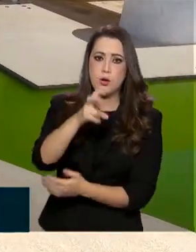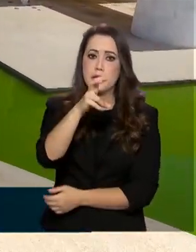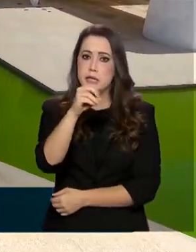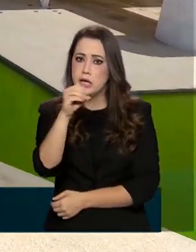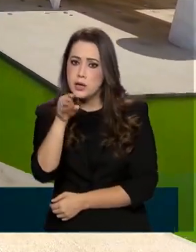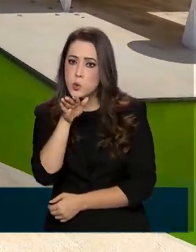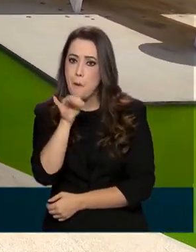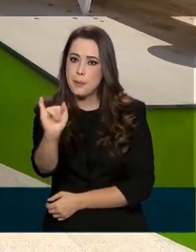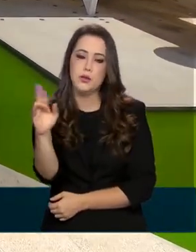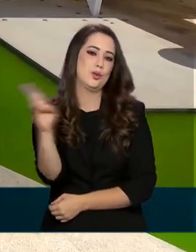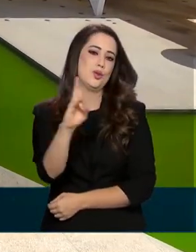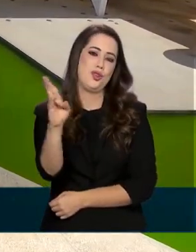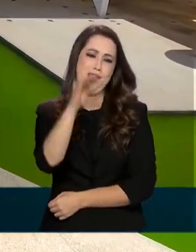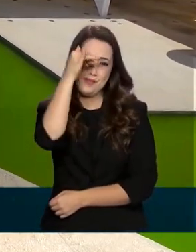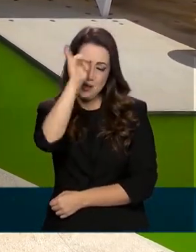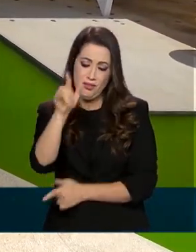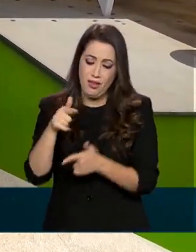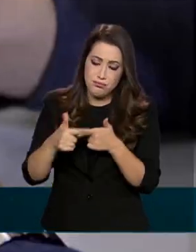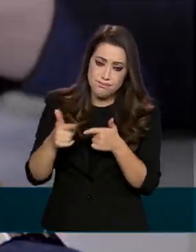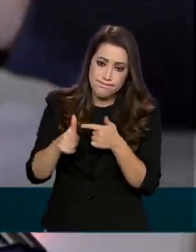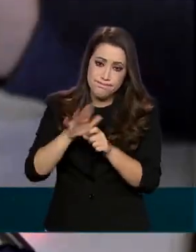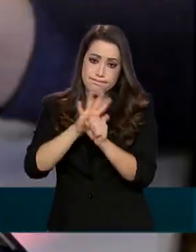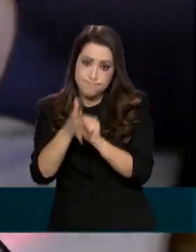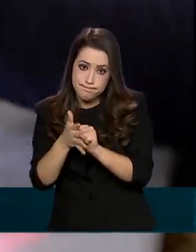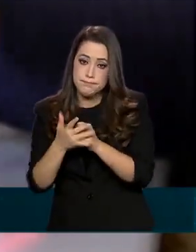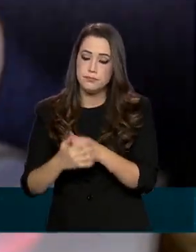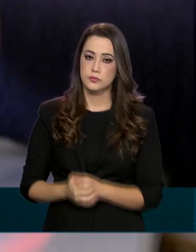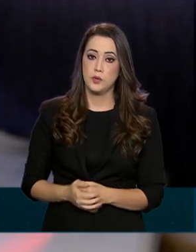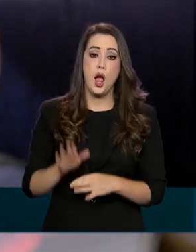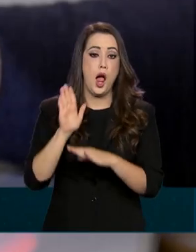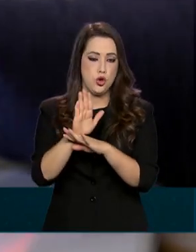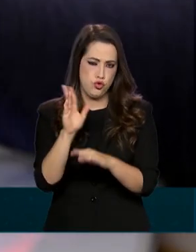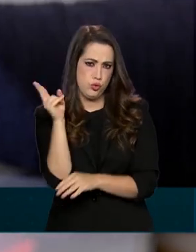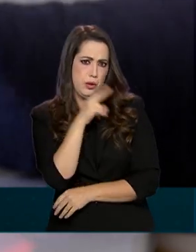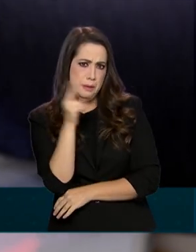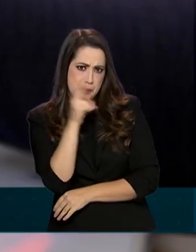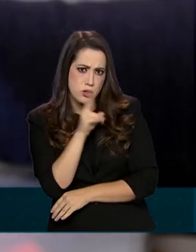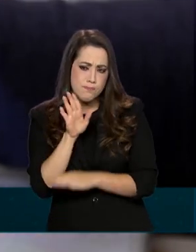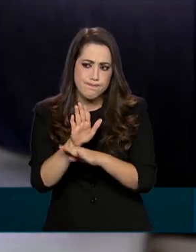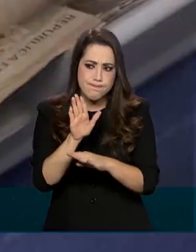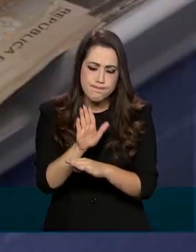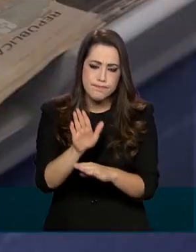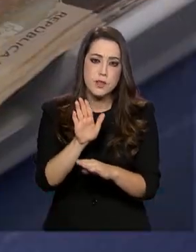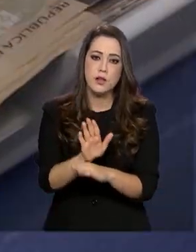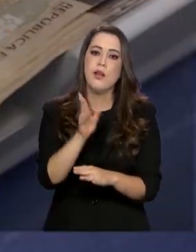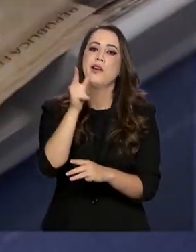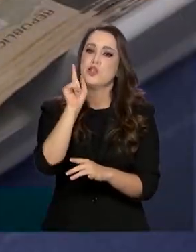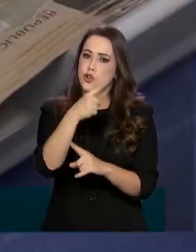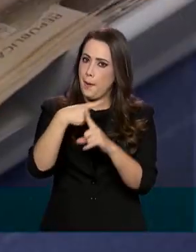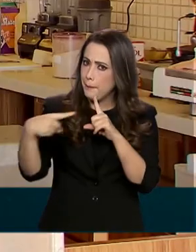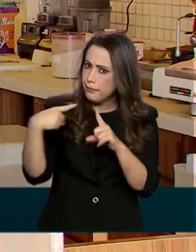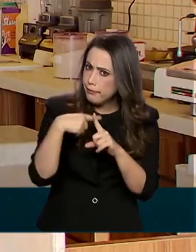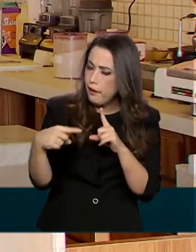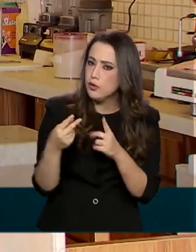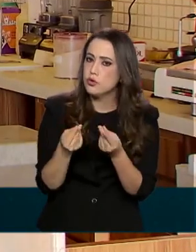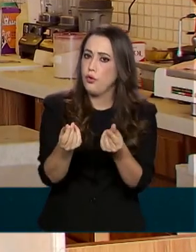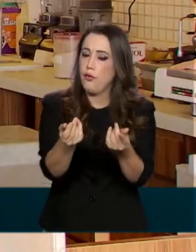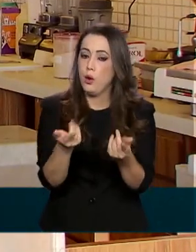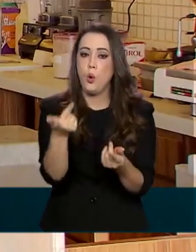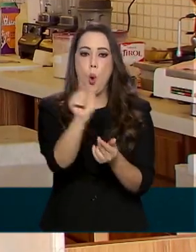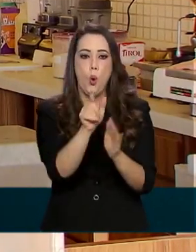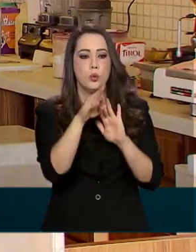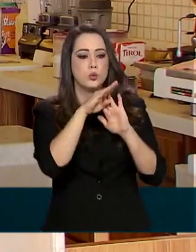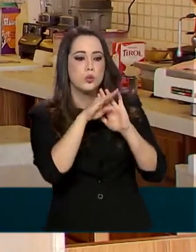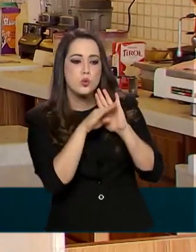para o enfrentamento da pandemia. O auxílio emergencial consome a maior parte dos recursos. Outros